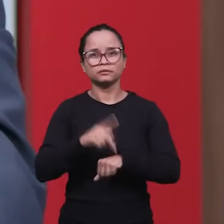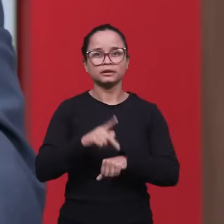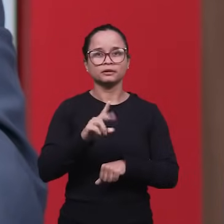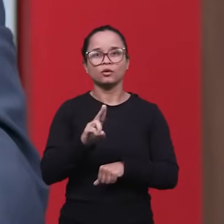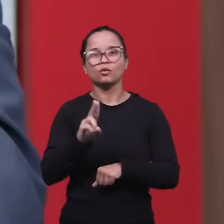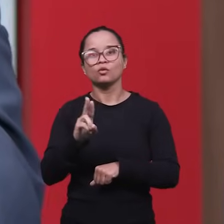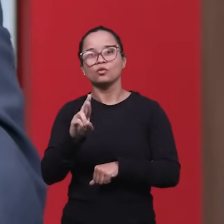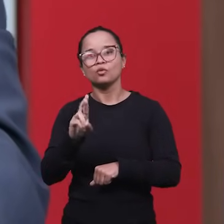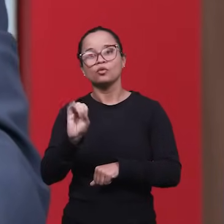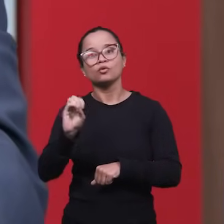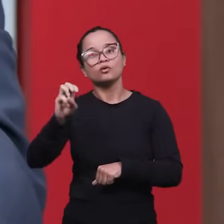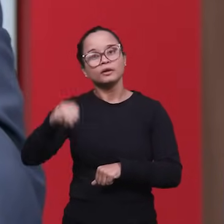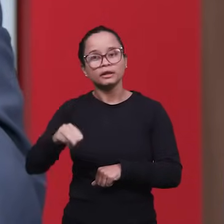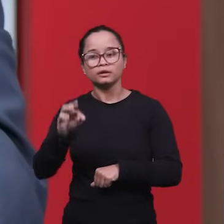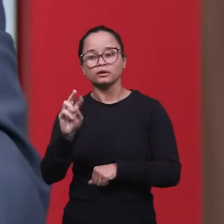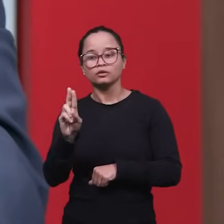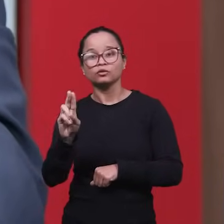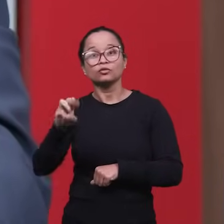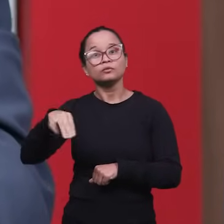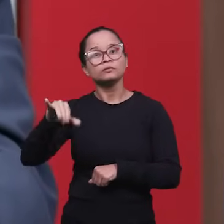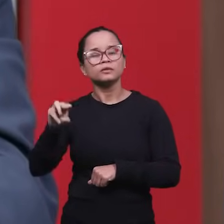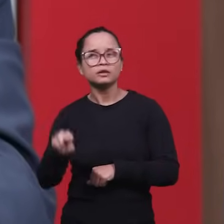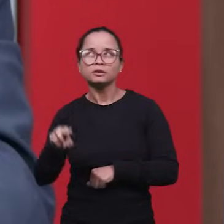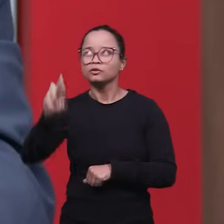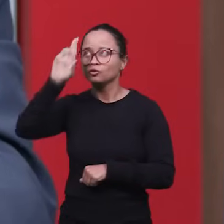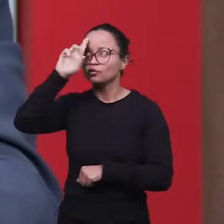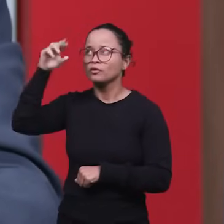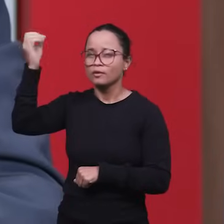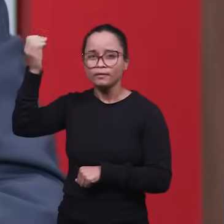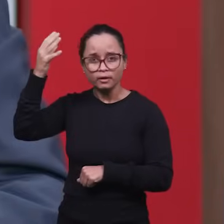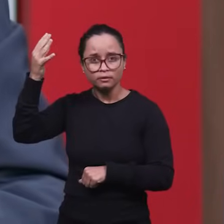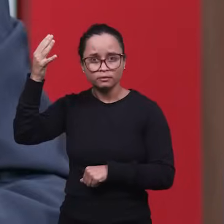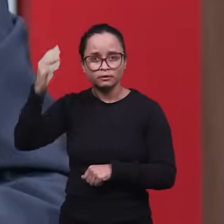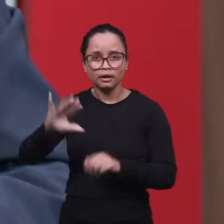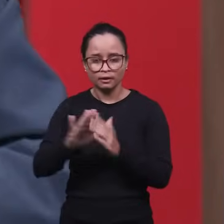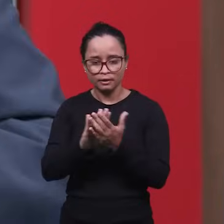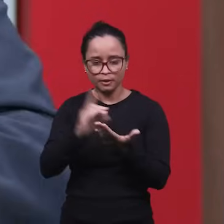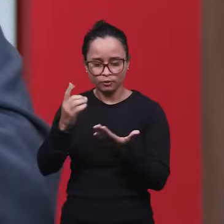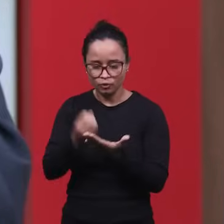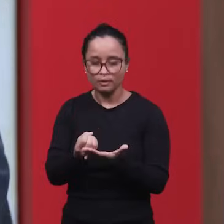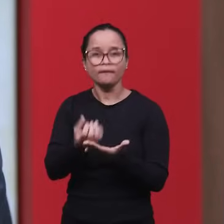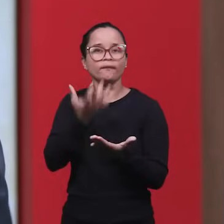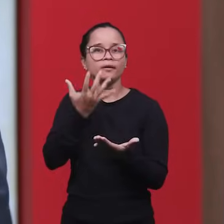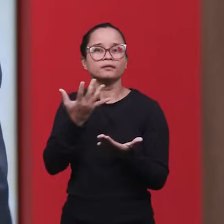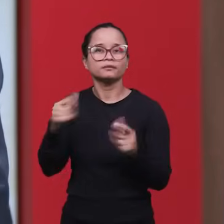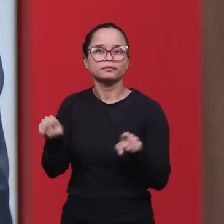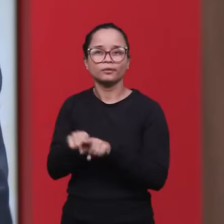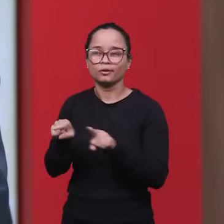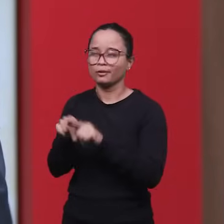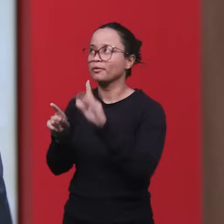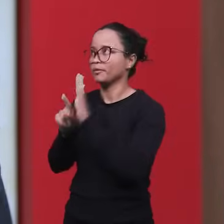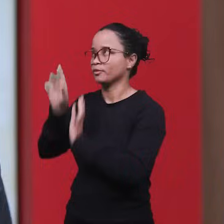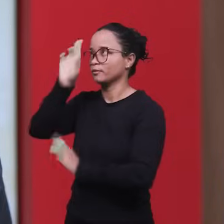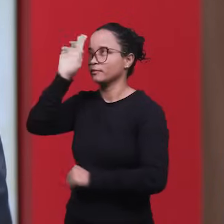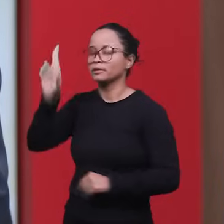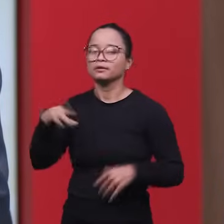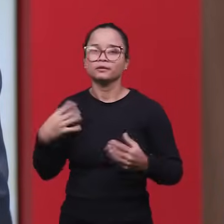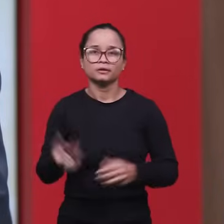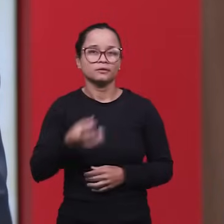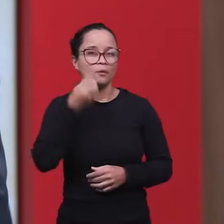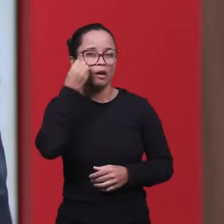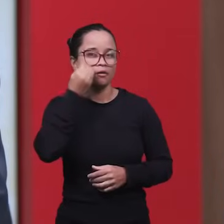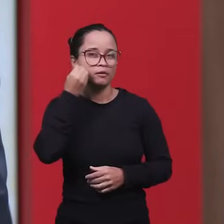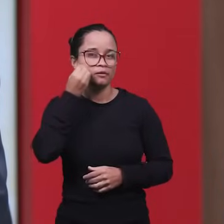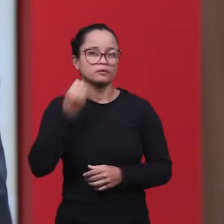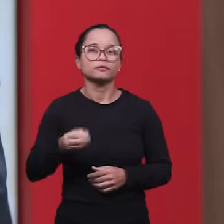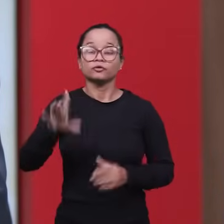nós consultamos ao Senhor através da palavra e o Senhor se revela através da palavra. E uma das coisas que chama muita atenção foi a experiência